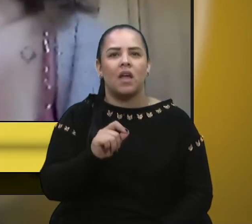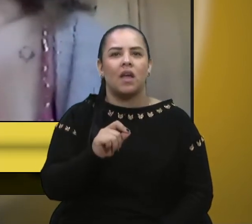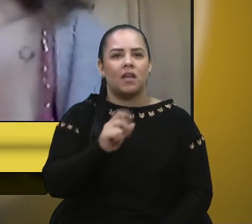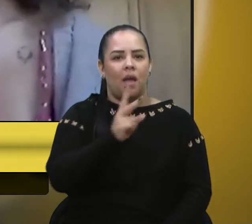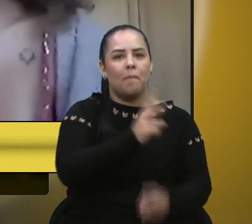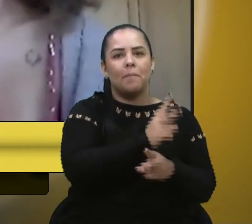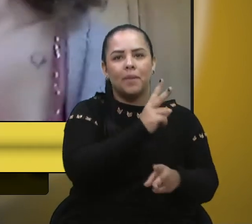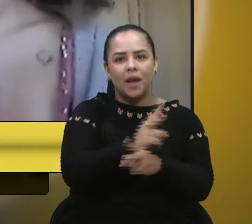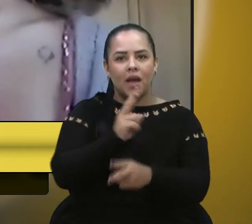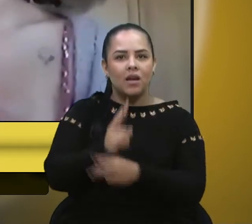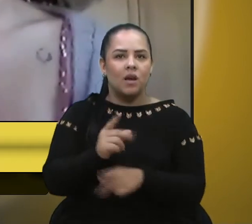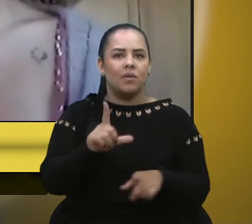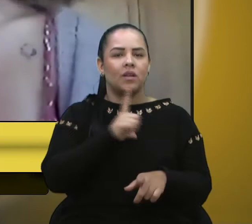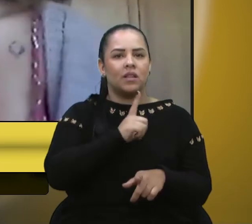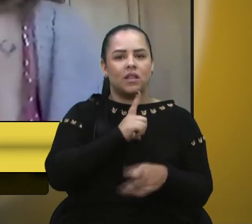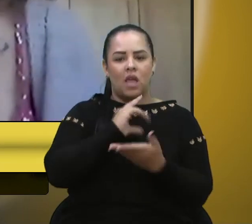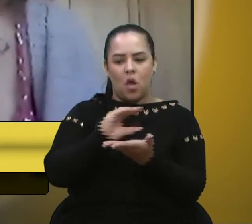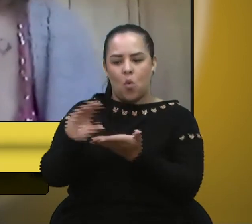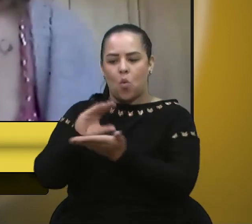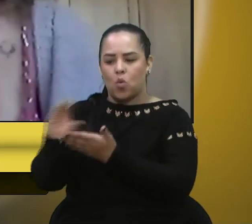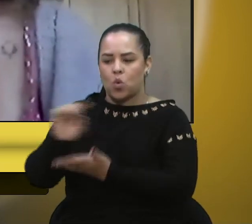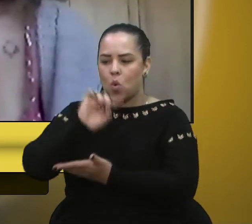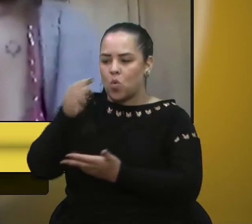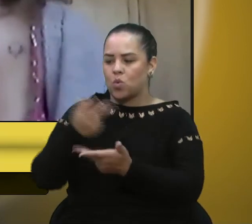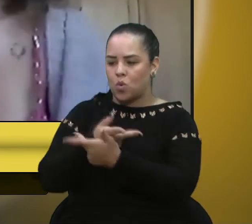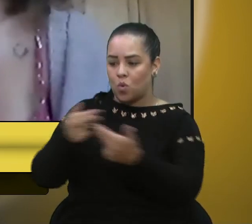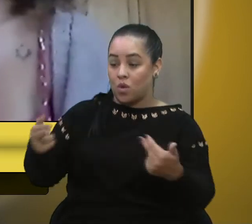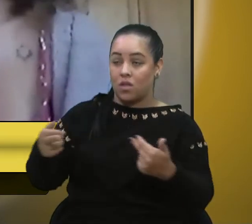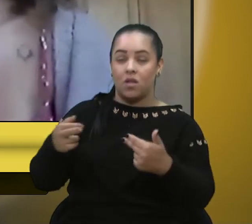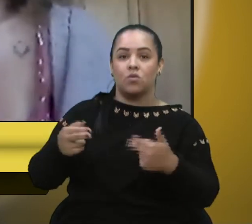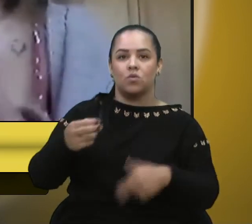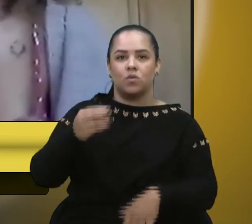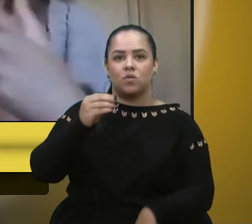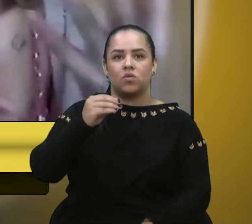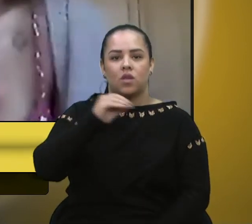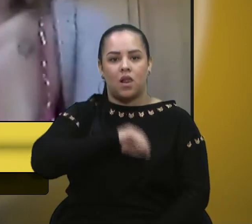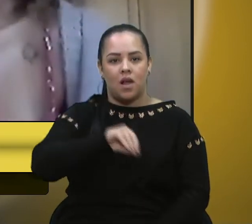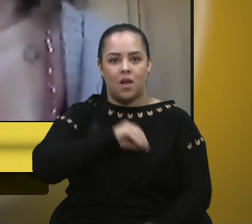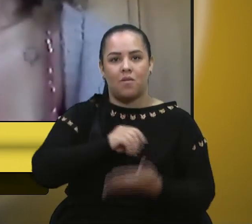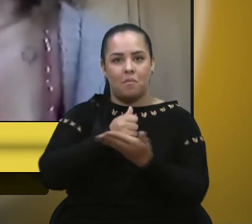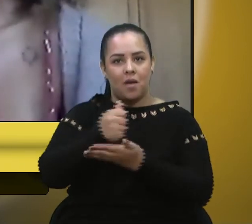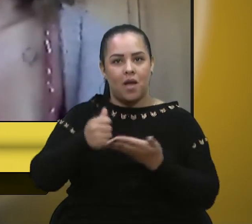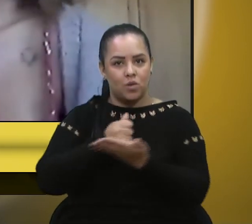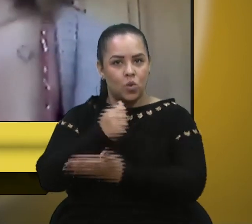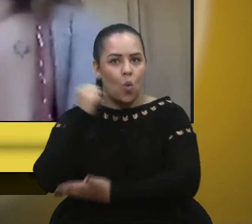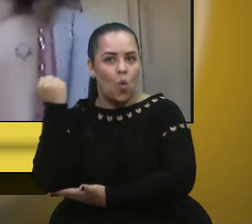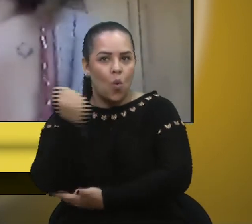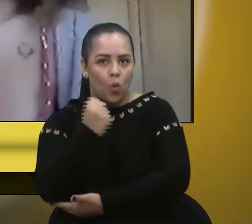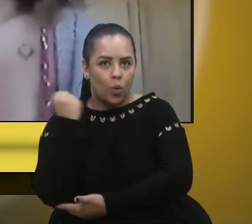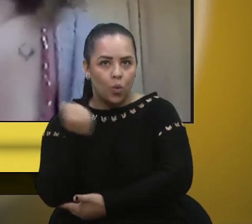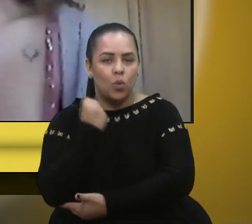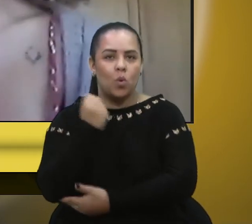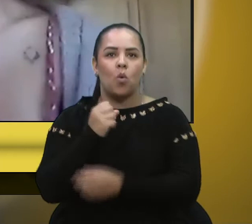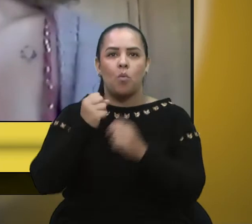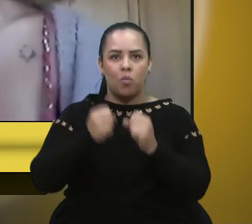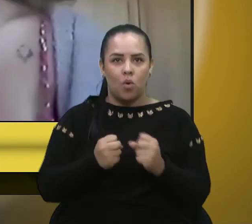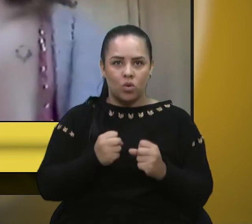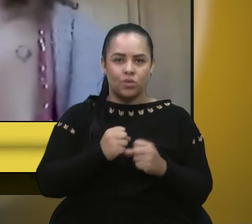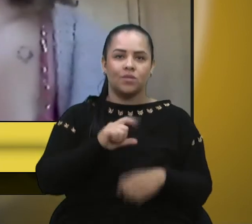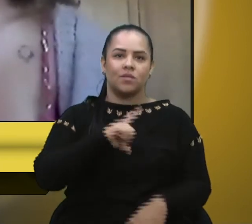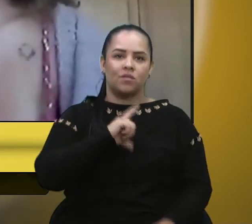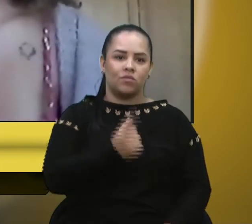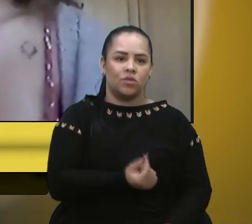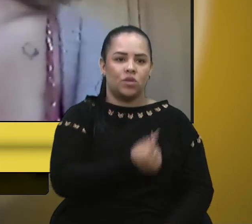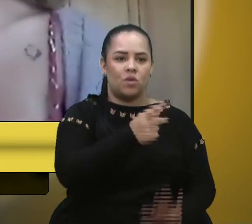e investimentos. Então, a renda básica emergencial, ela deverá sair de um recurso próprio da